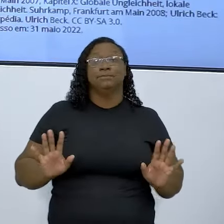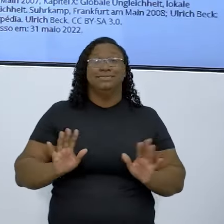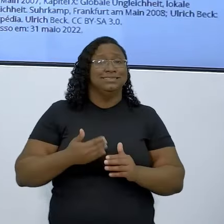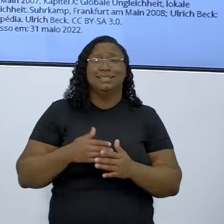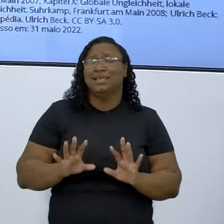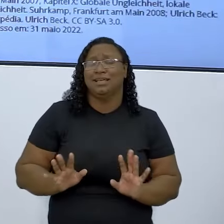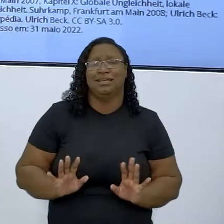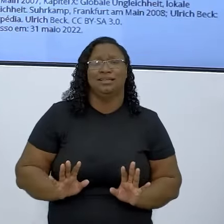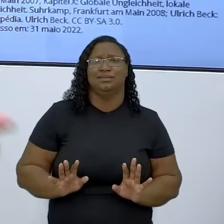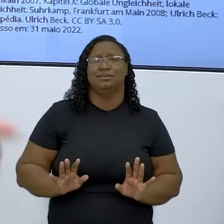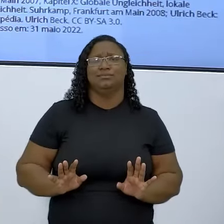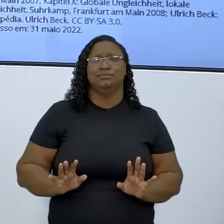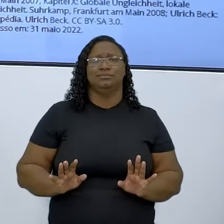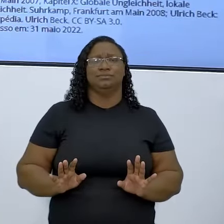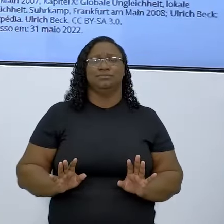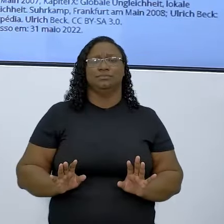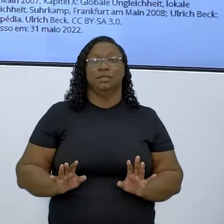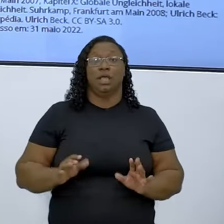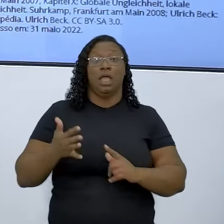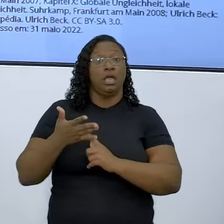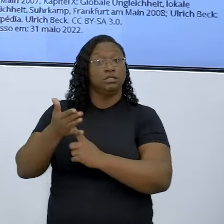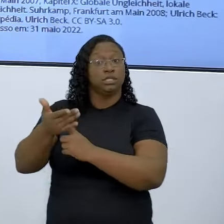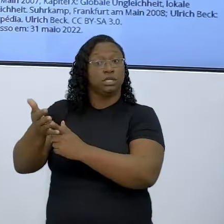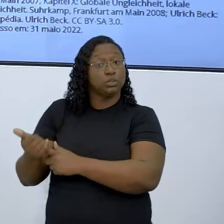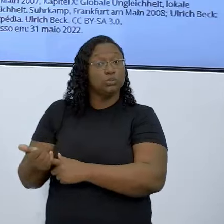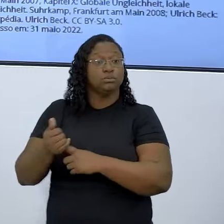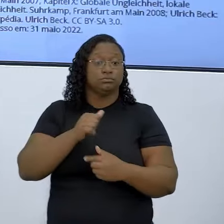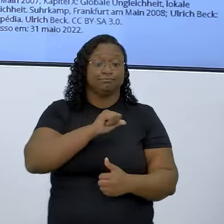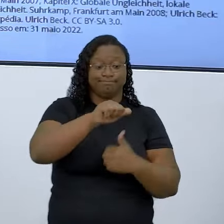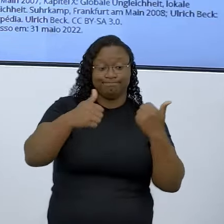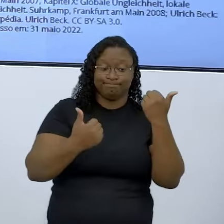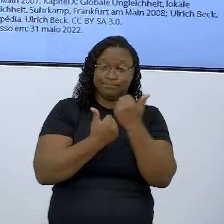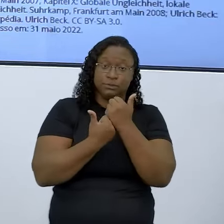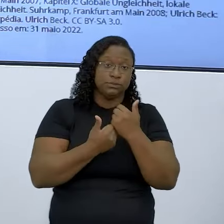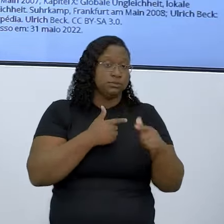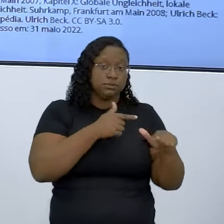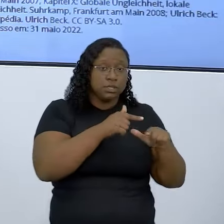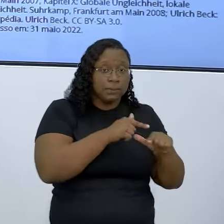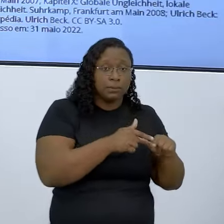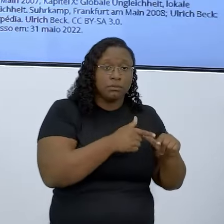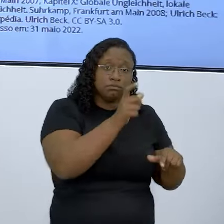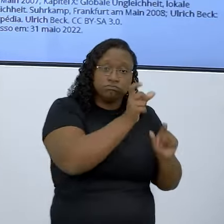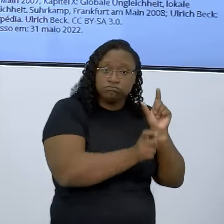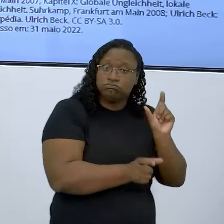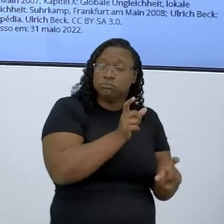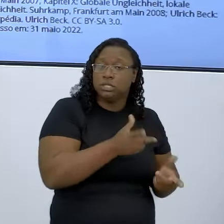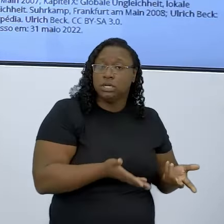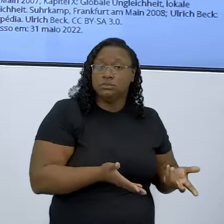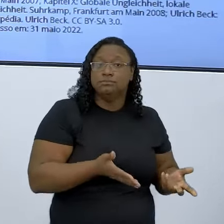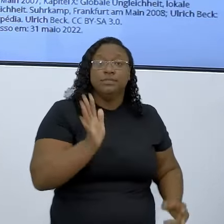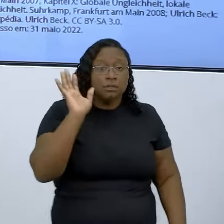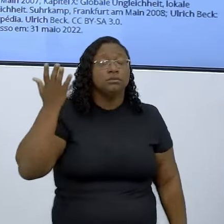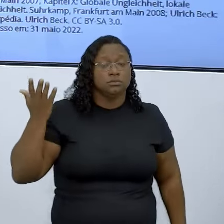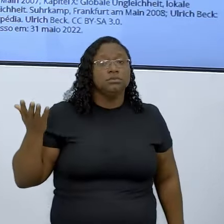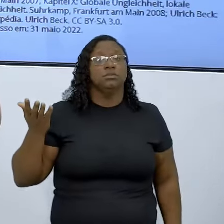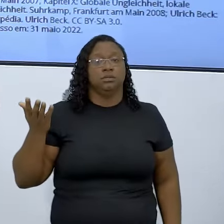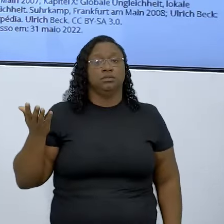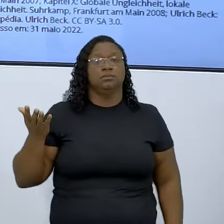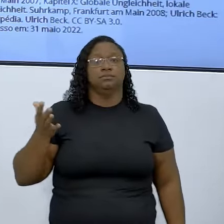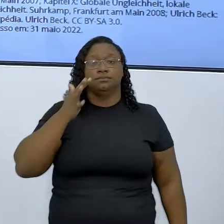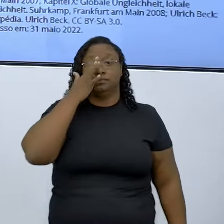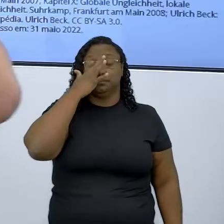isso. É a questão de que a tecnologia vai substituindo vários desses postos de trabalho. E é um movimento que está acontecendo. E aí,